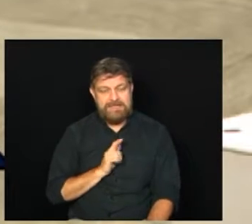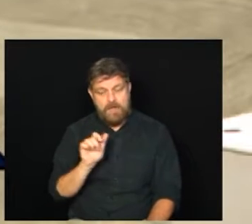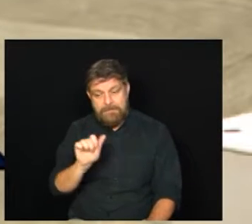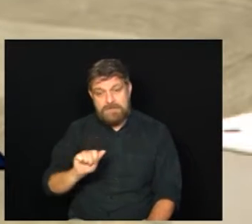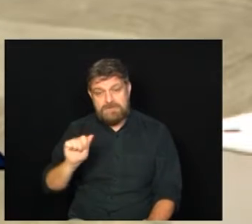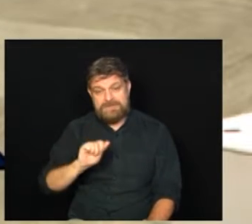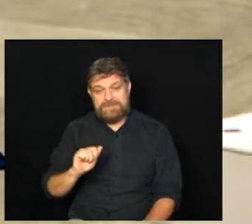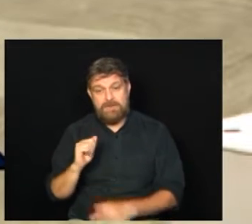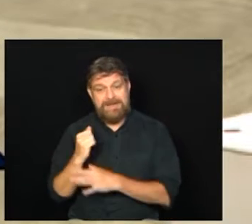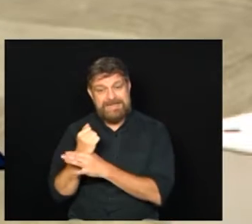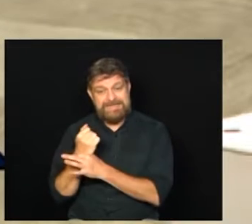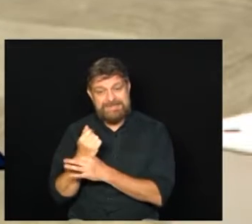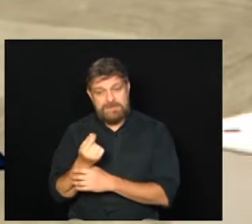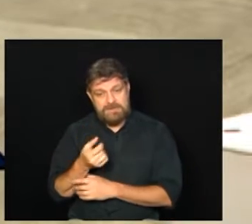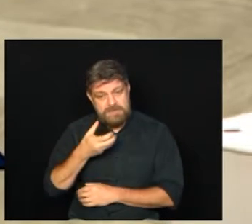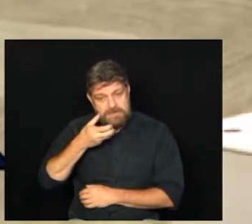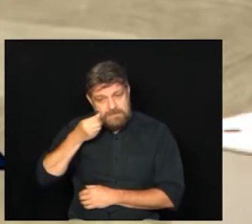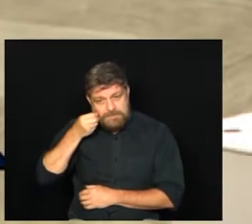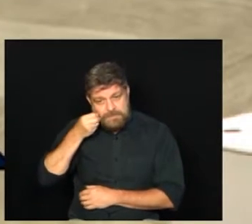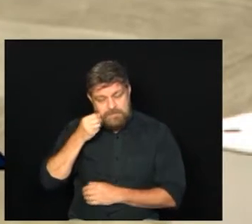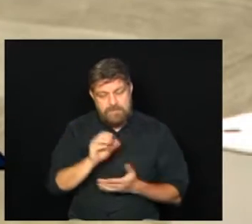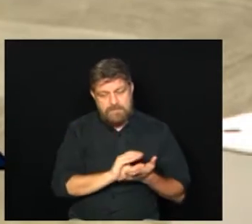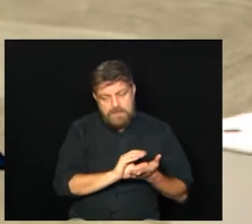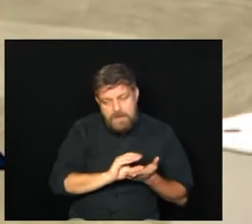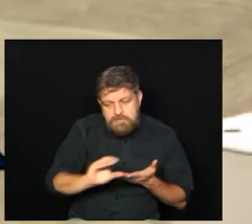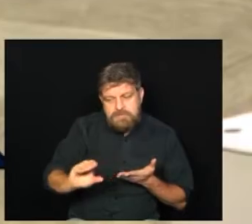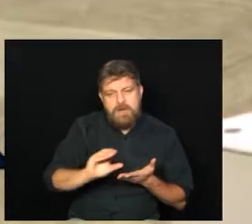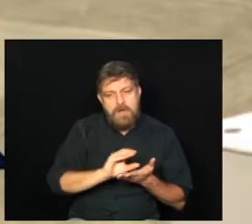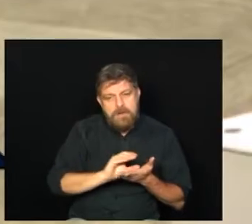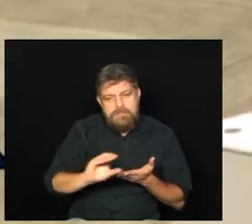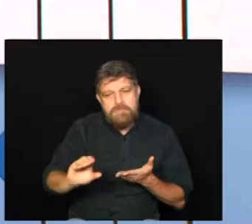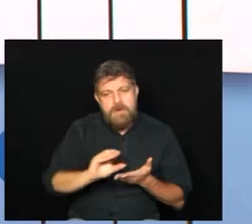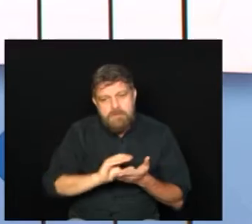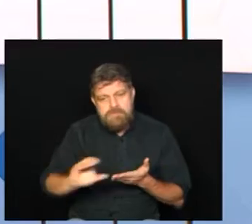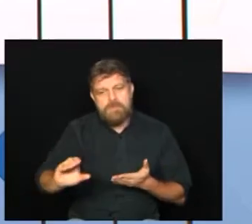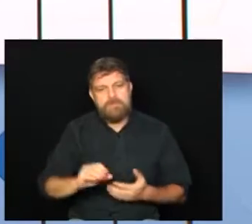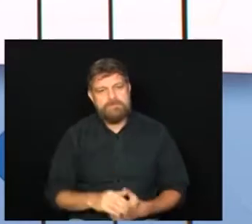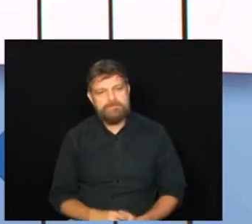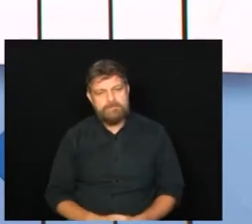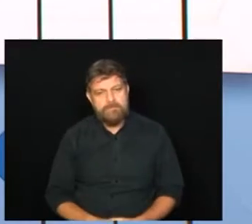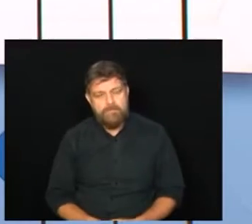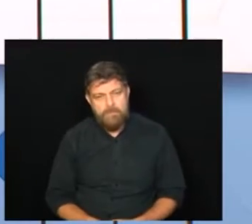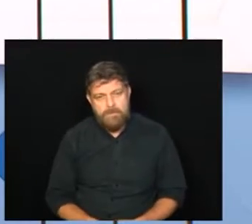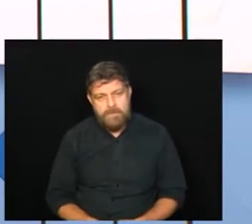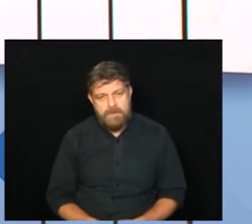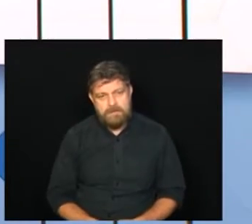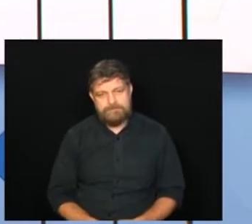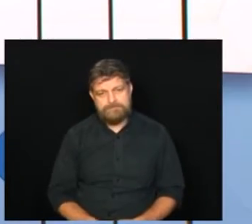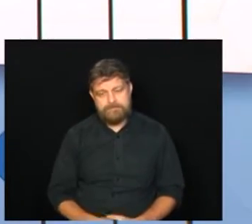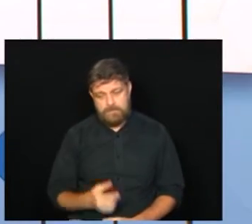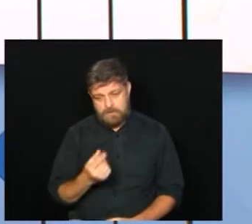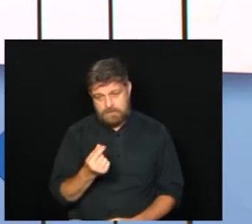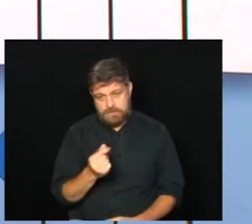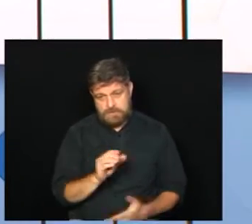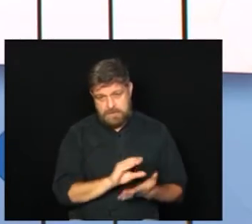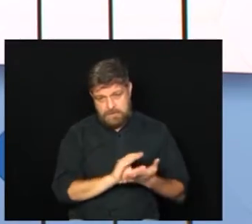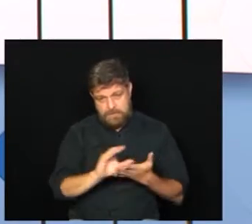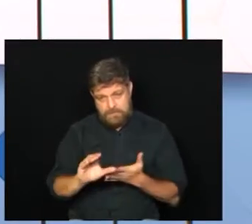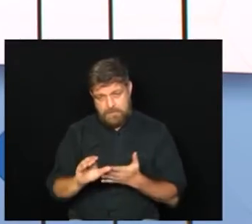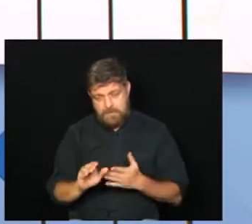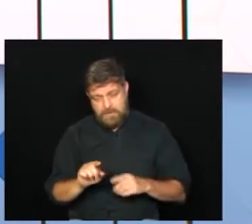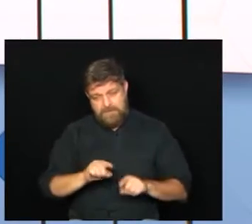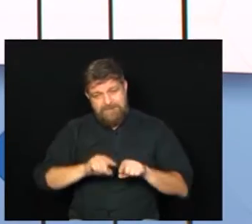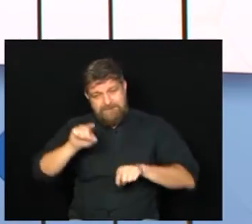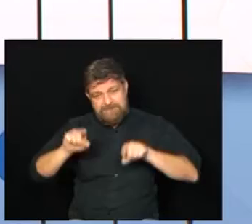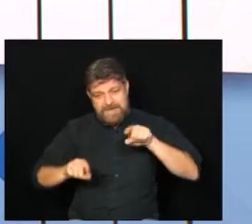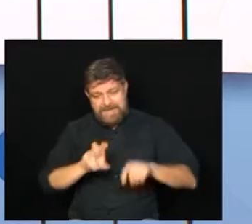crédito, as linhas de financiamento existentes no mercado. Os empréstimos variam entre 5